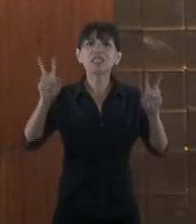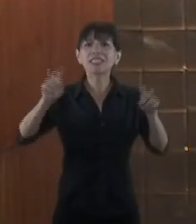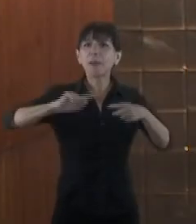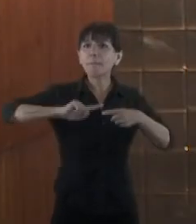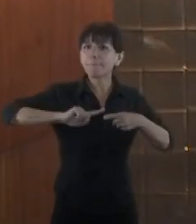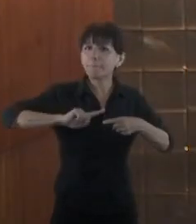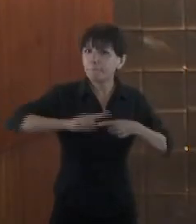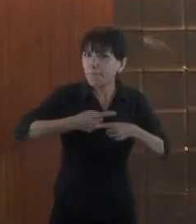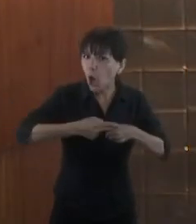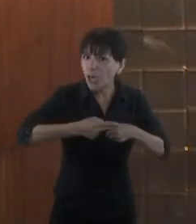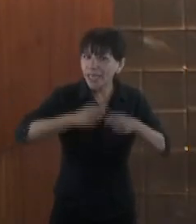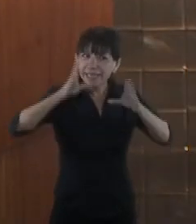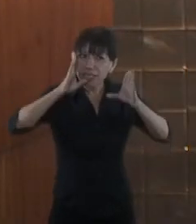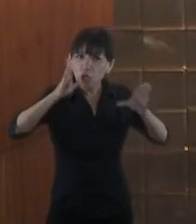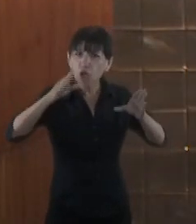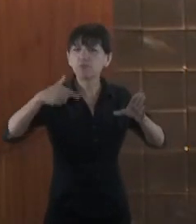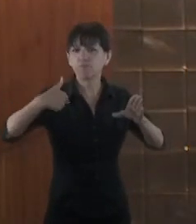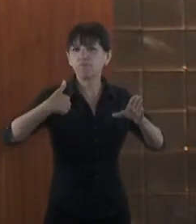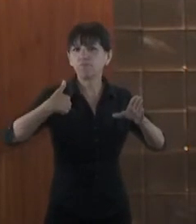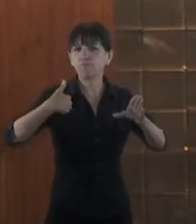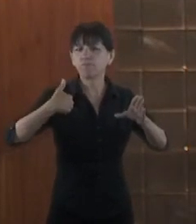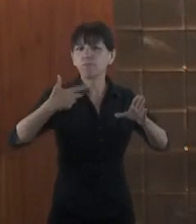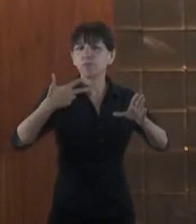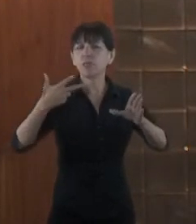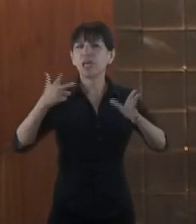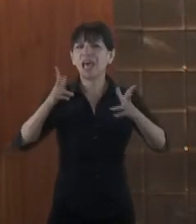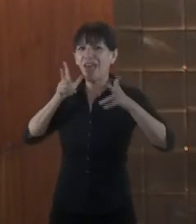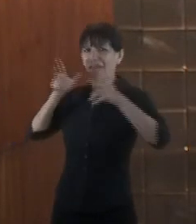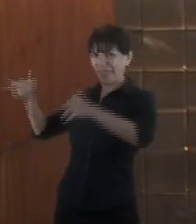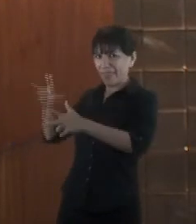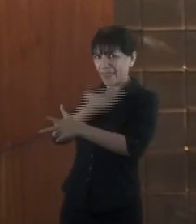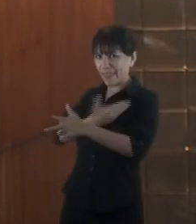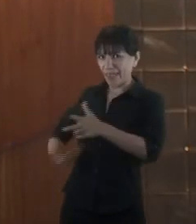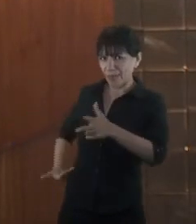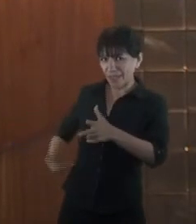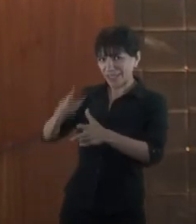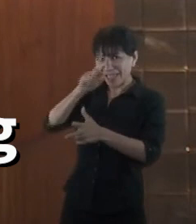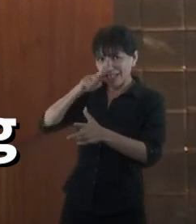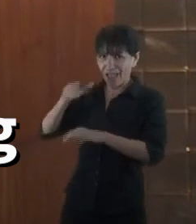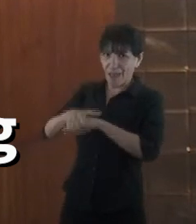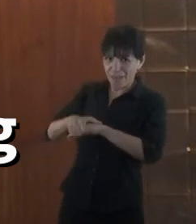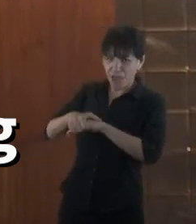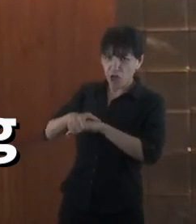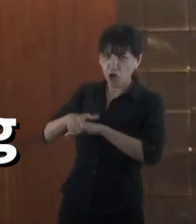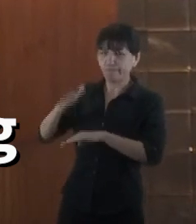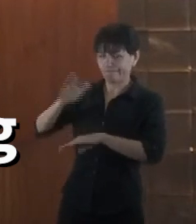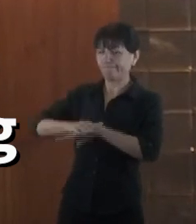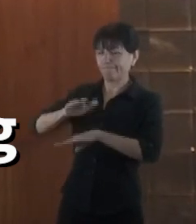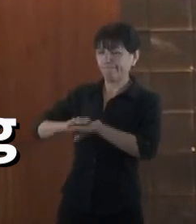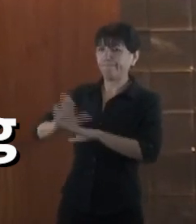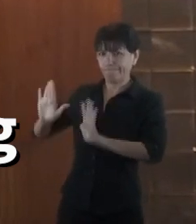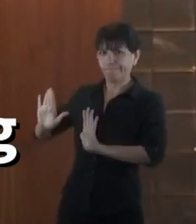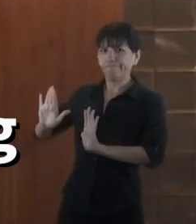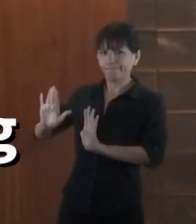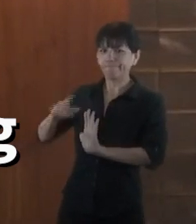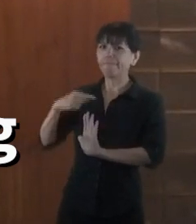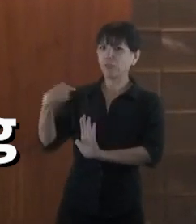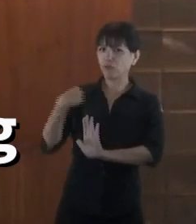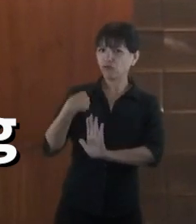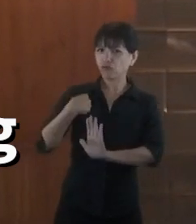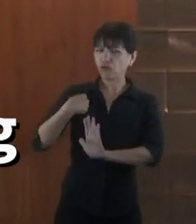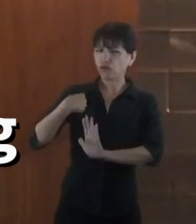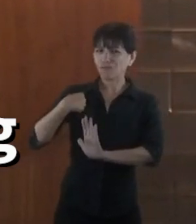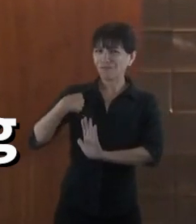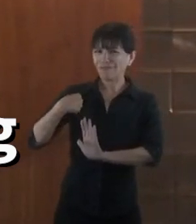eu me comprometi com meu amigo Alberto Fernandes com minha amiga todo e qualquer